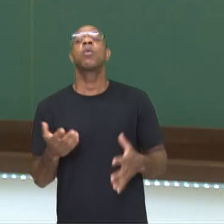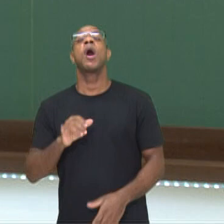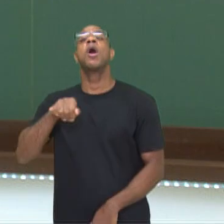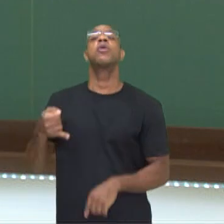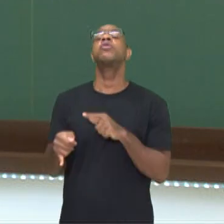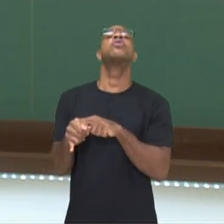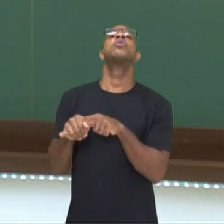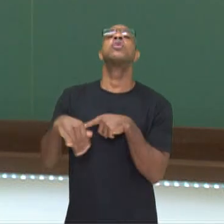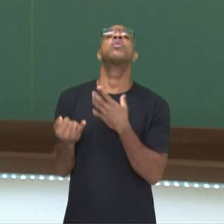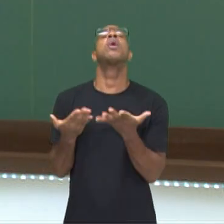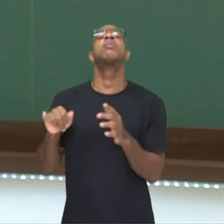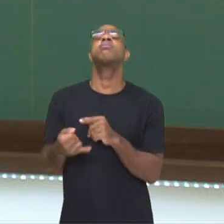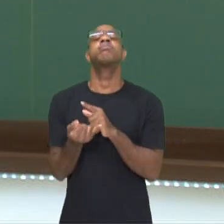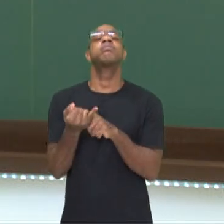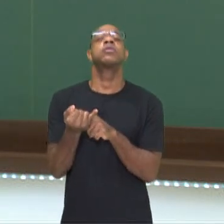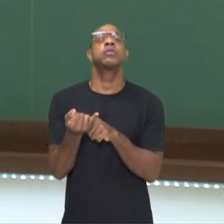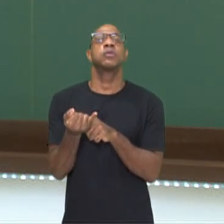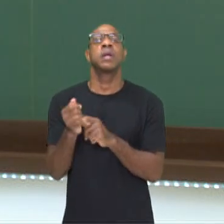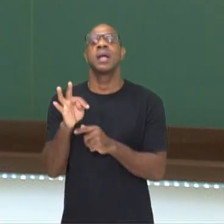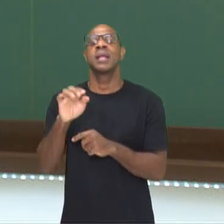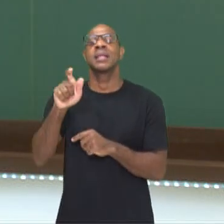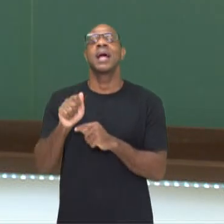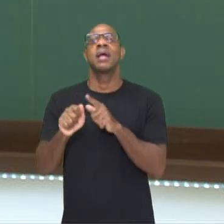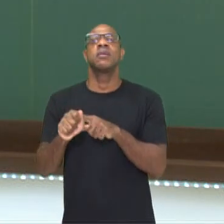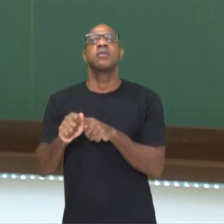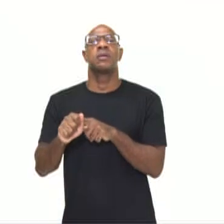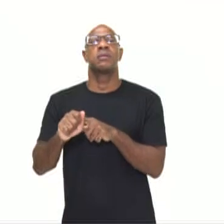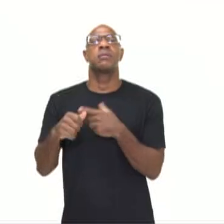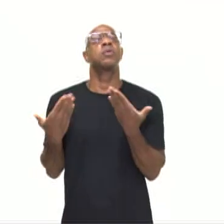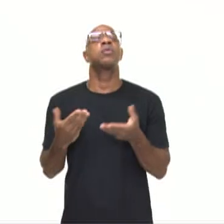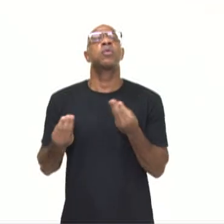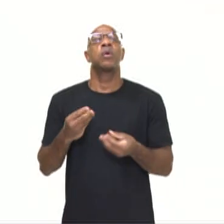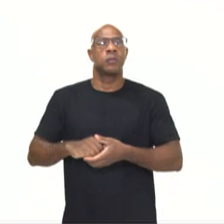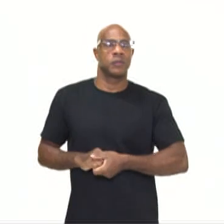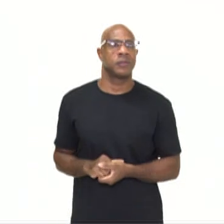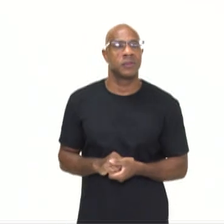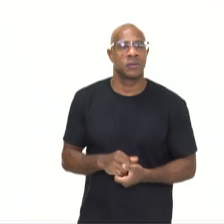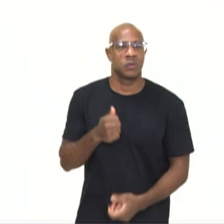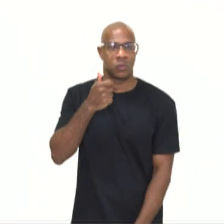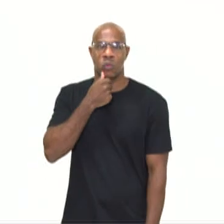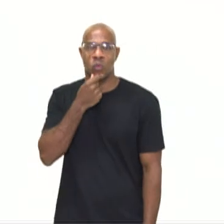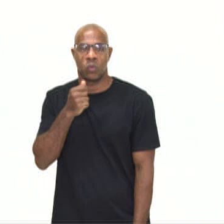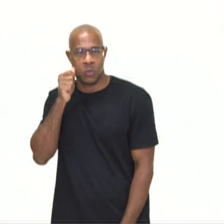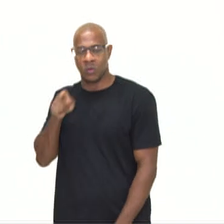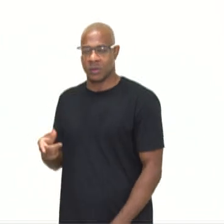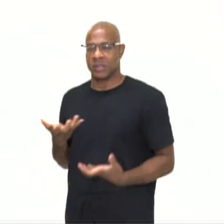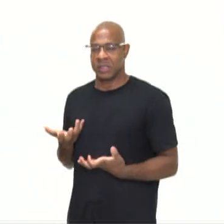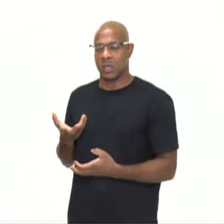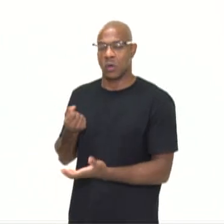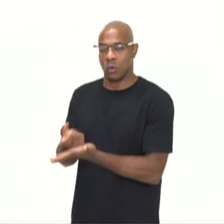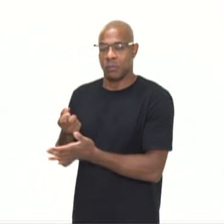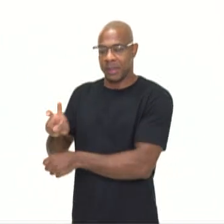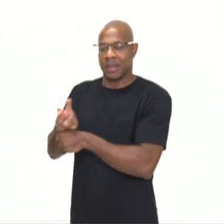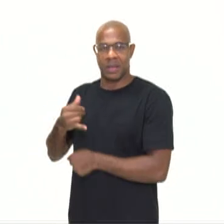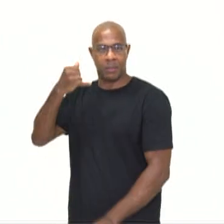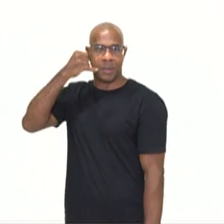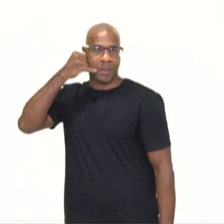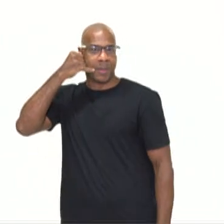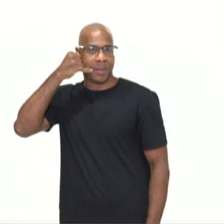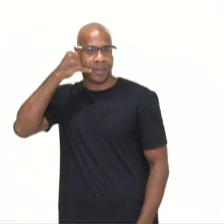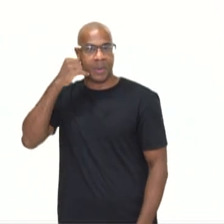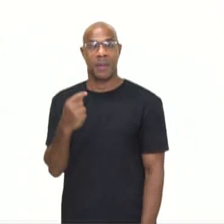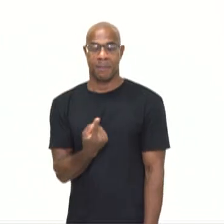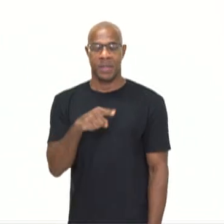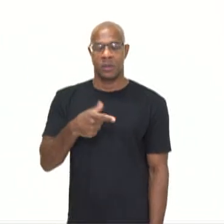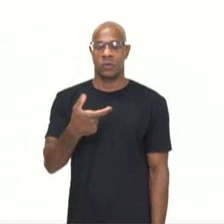de juros, tá? Então, é uma coisa um pouquinho diferente. Vamos lá. Juan queria comprar um smartphone que seu primo estava vendendo por R$